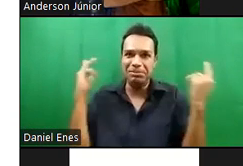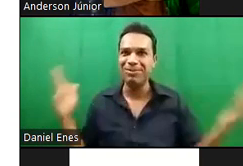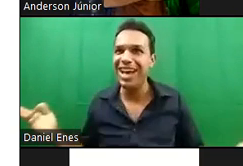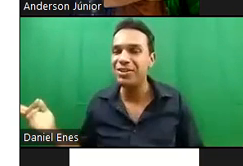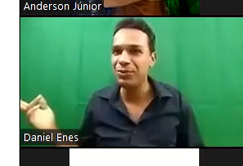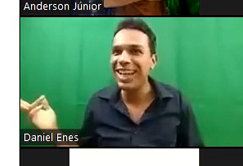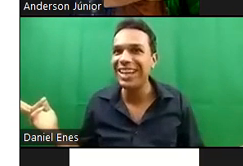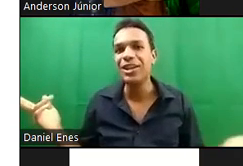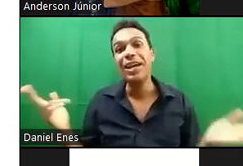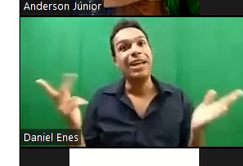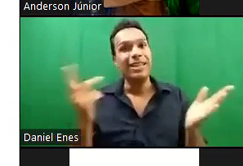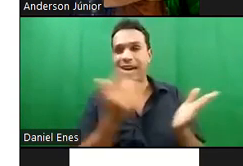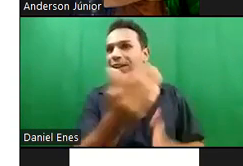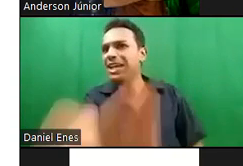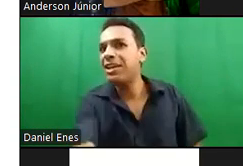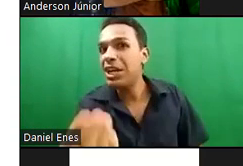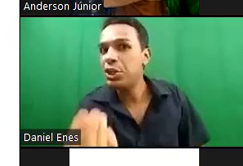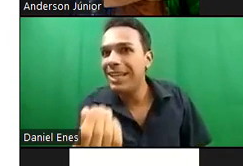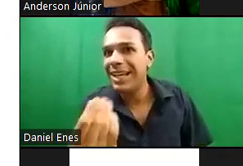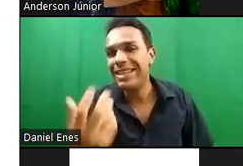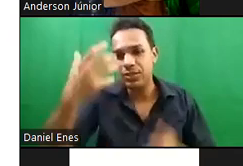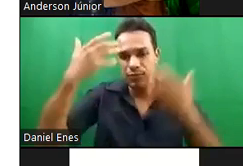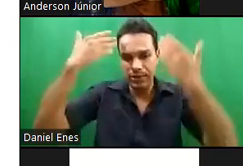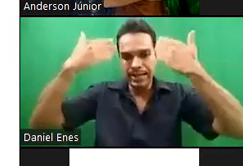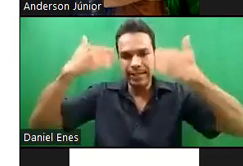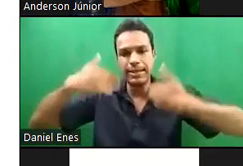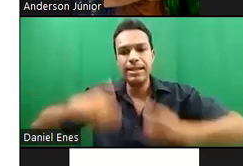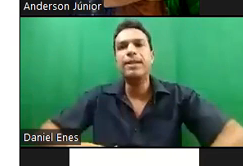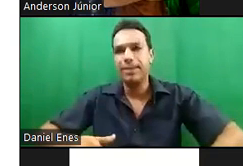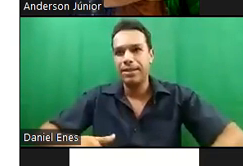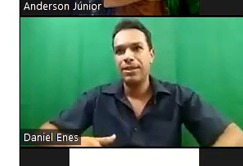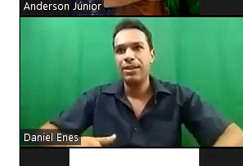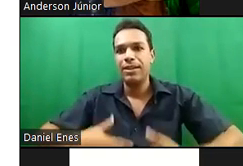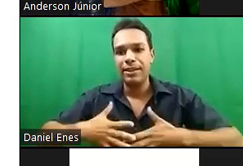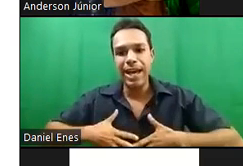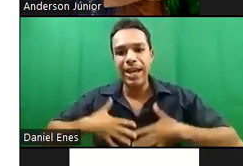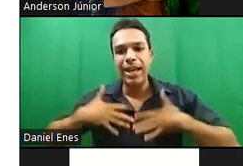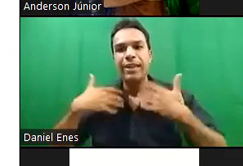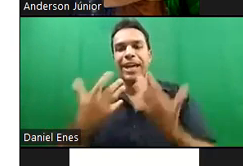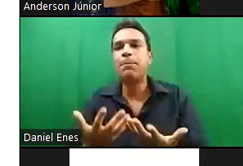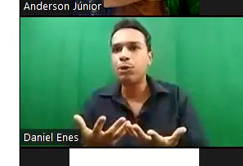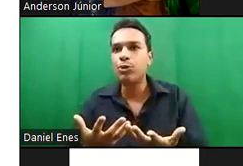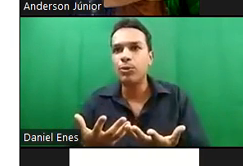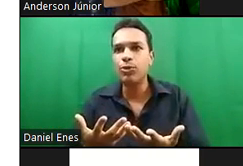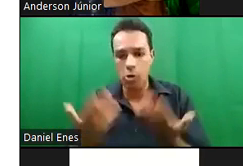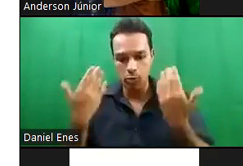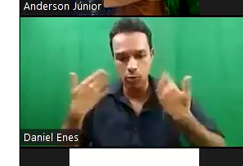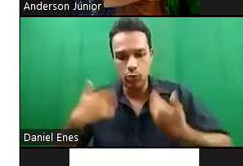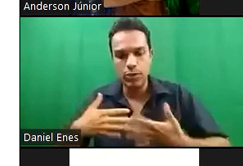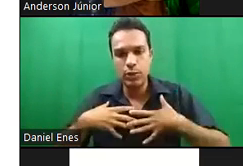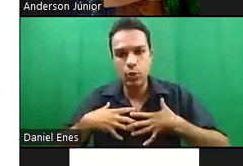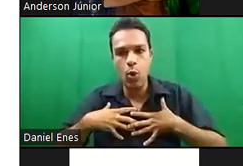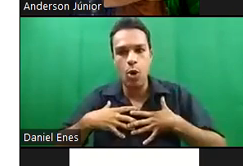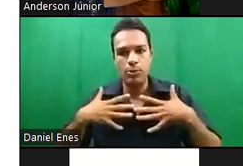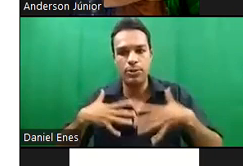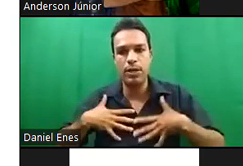ouvindo, é diferente. E a fonética vai explicar essa diferença, né, na reprodução do som,